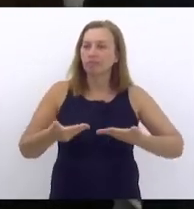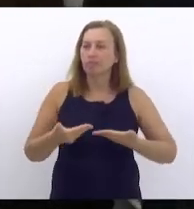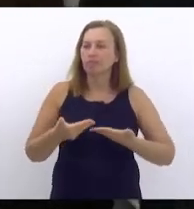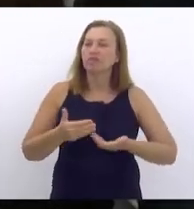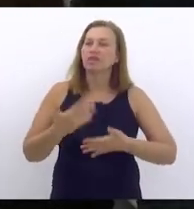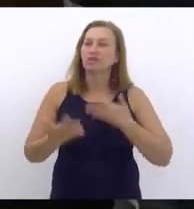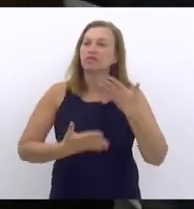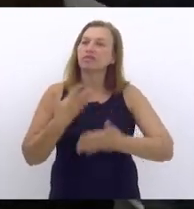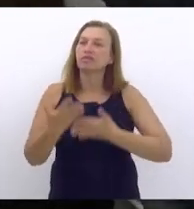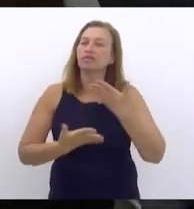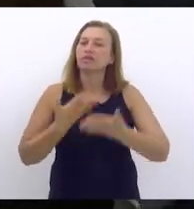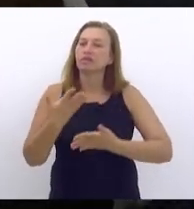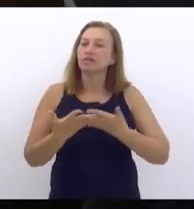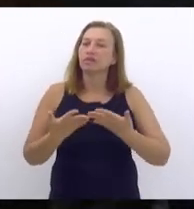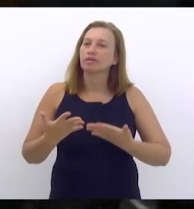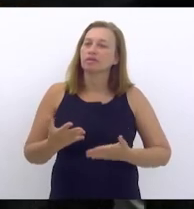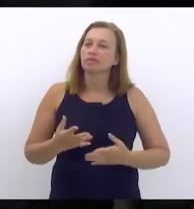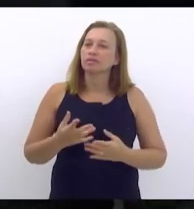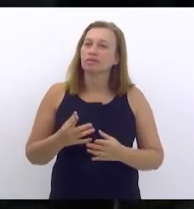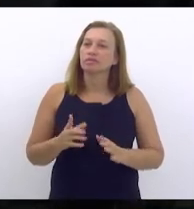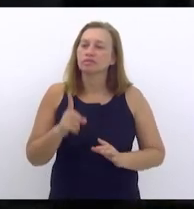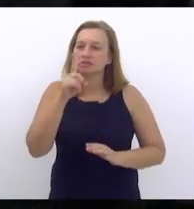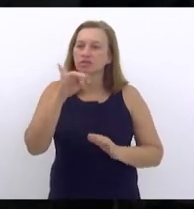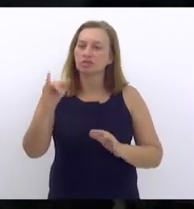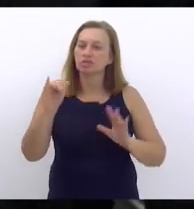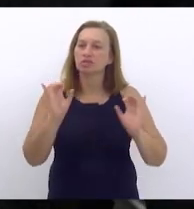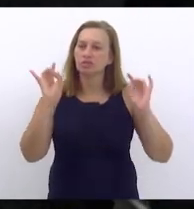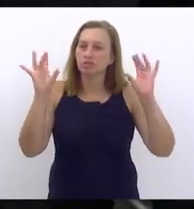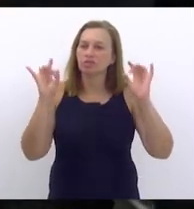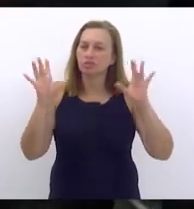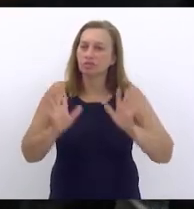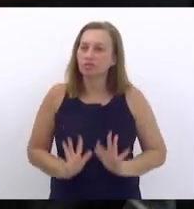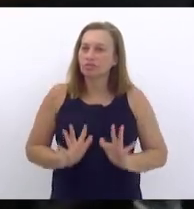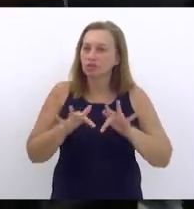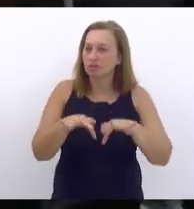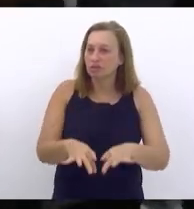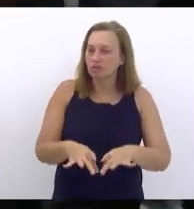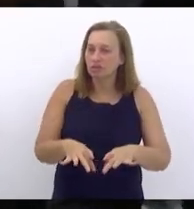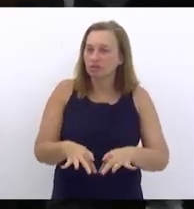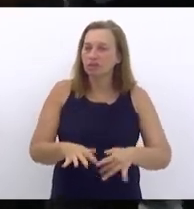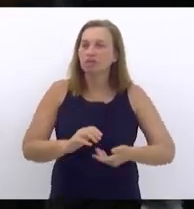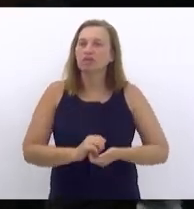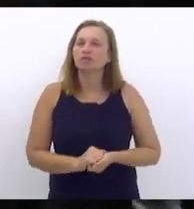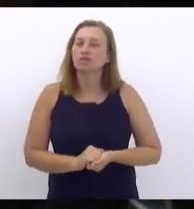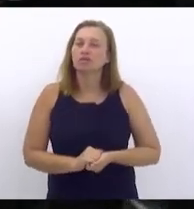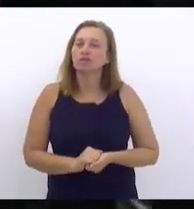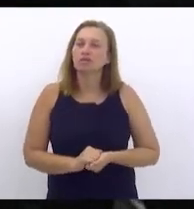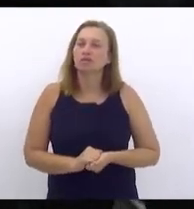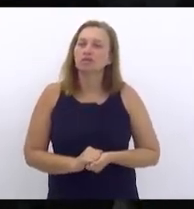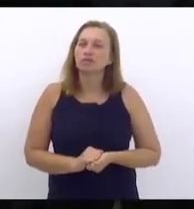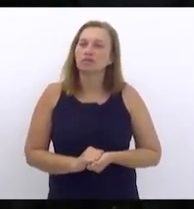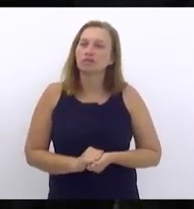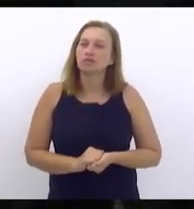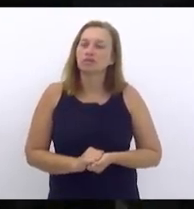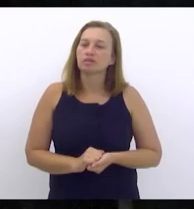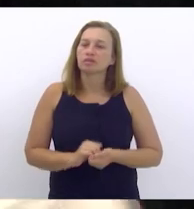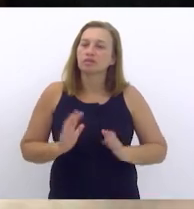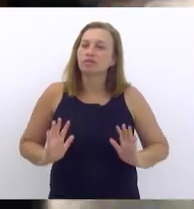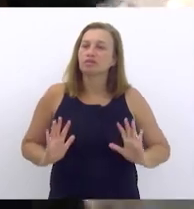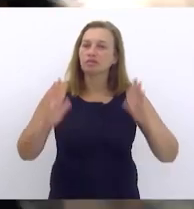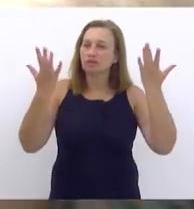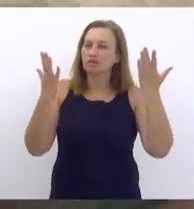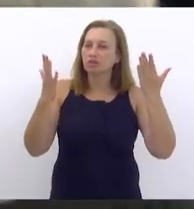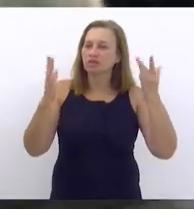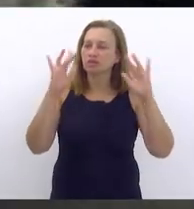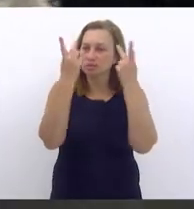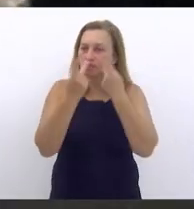surpresa neste evento. Ao concluir, desejo salientar que este evento foi uma celebração